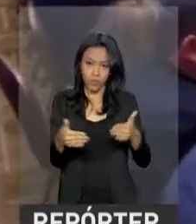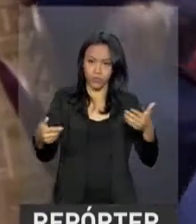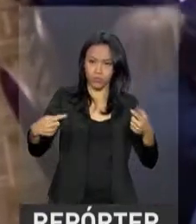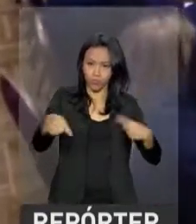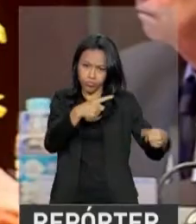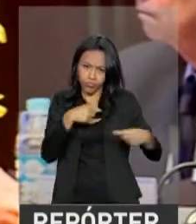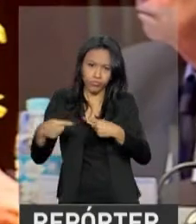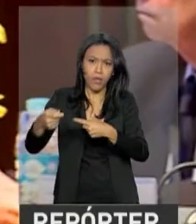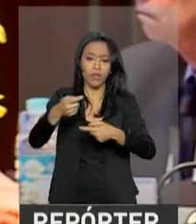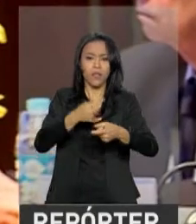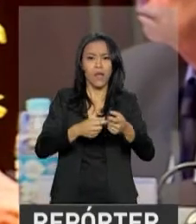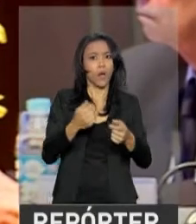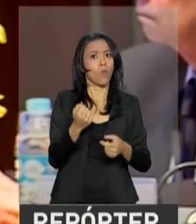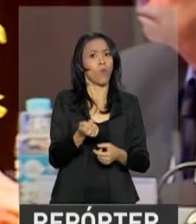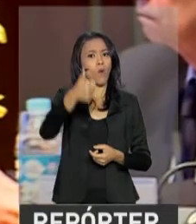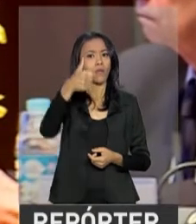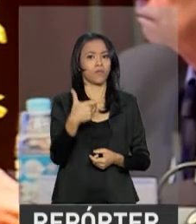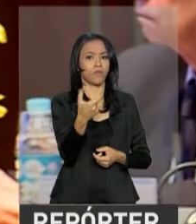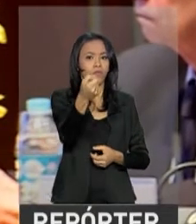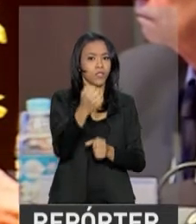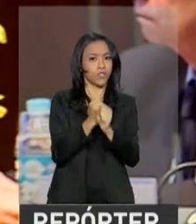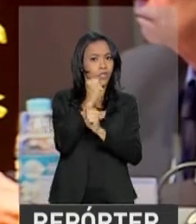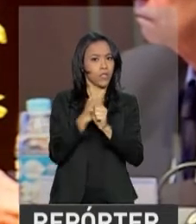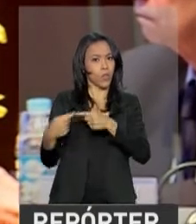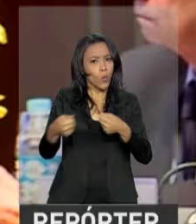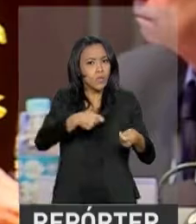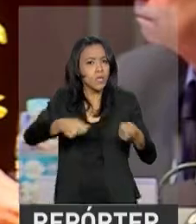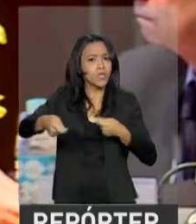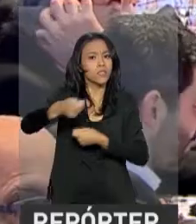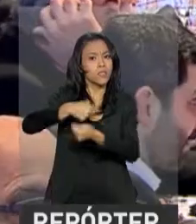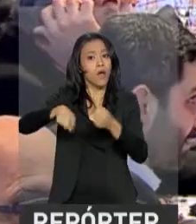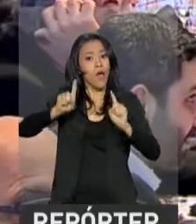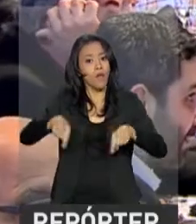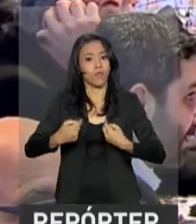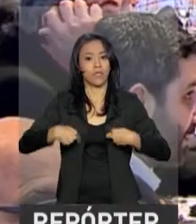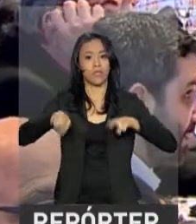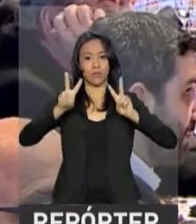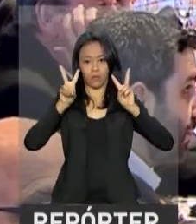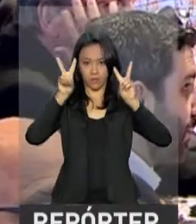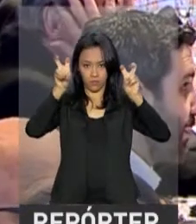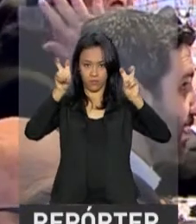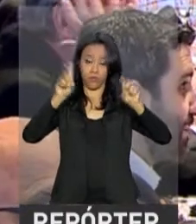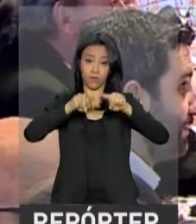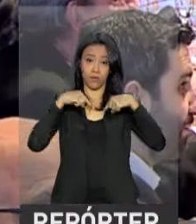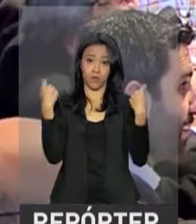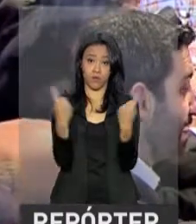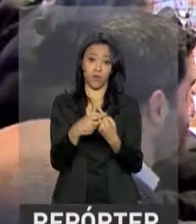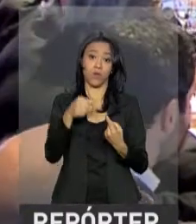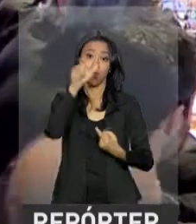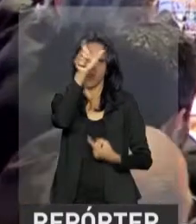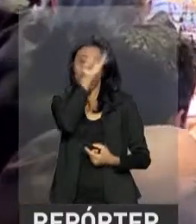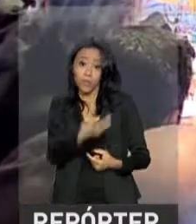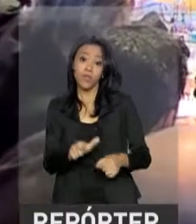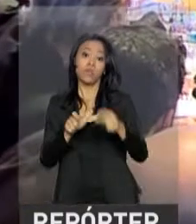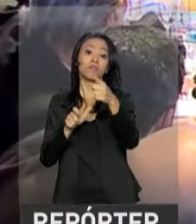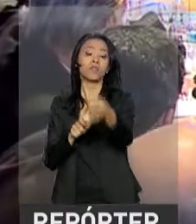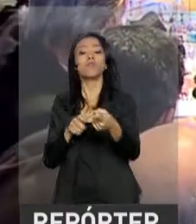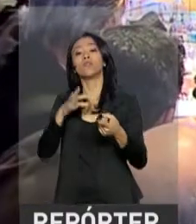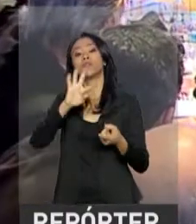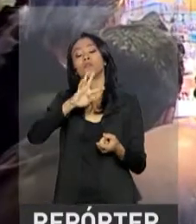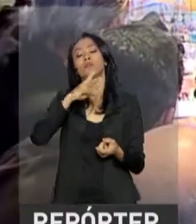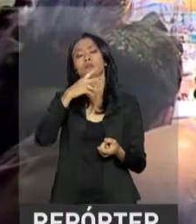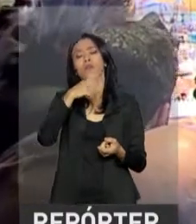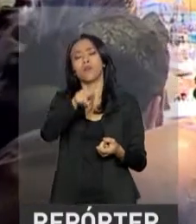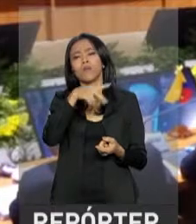em negociação há quase 20 anos também foi assunto da reunião o presidente uruguaio tabaré vázquez criticou a demora para se